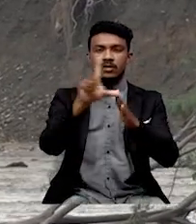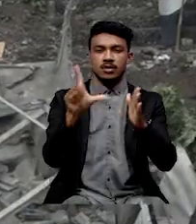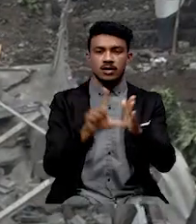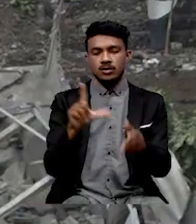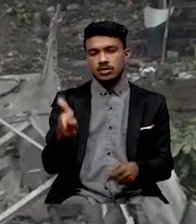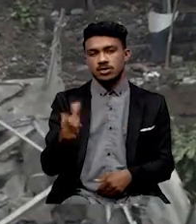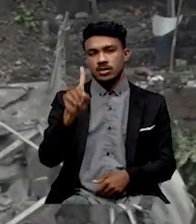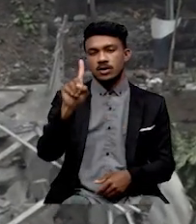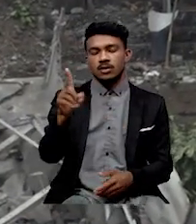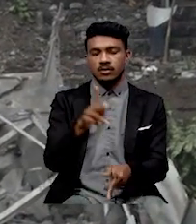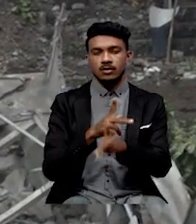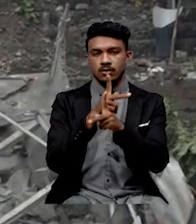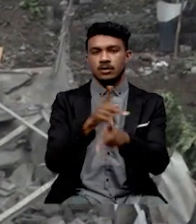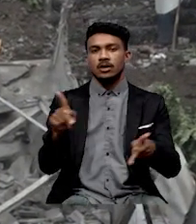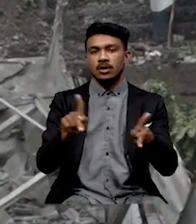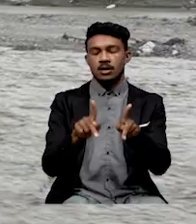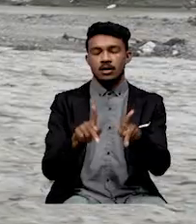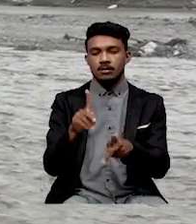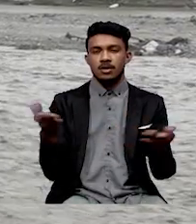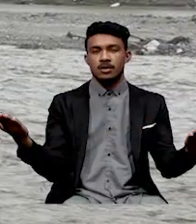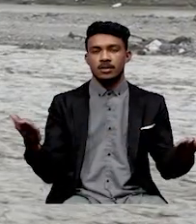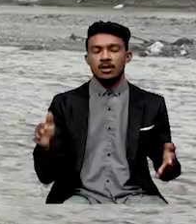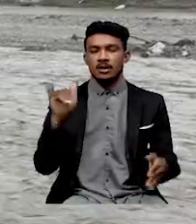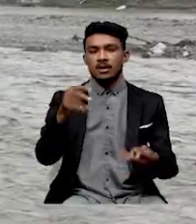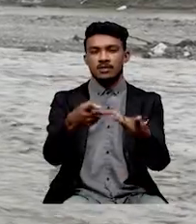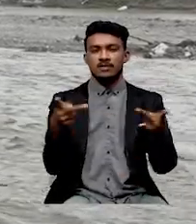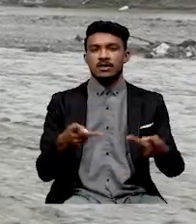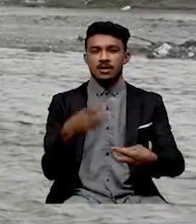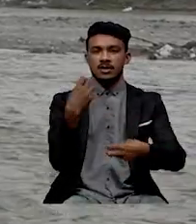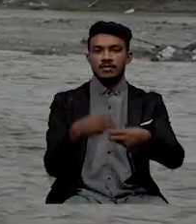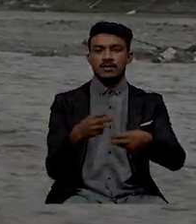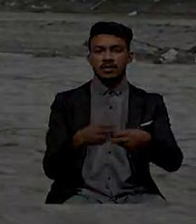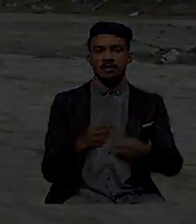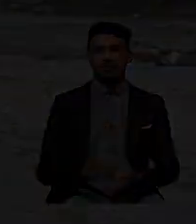controla a comunidade nebehela e a fatin risco. Na Plan Sever, Jacinto Fuca, Ziamen.